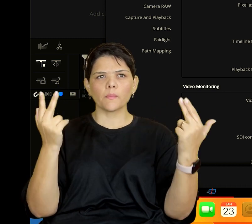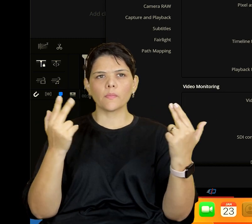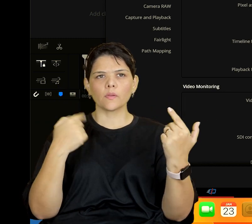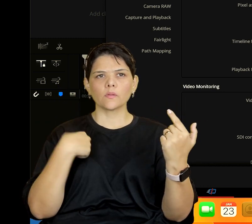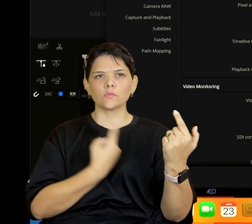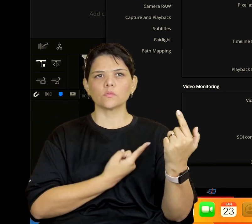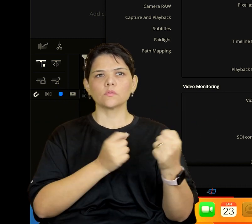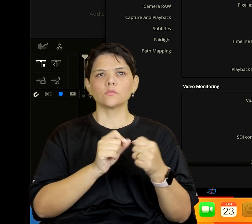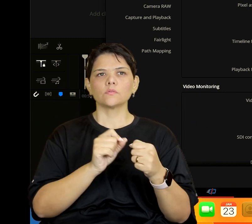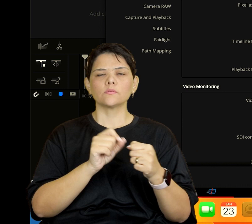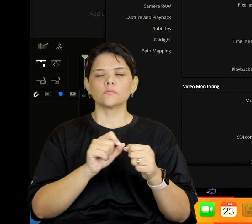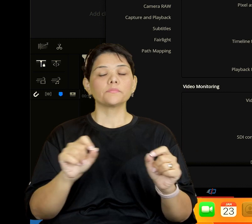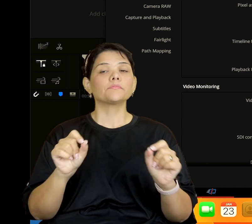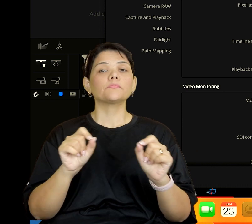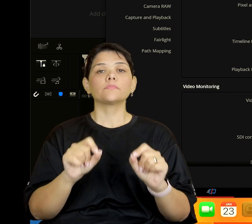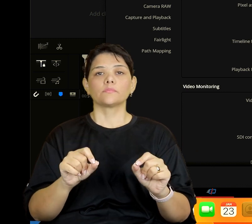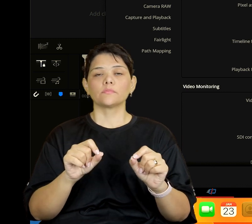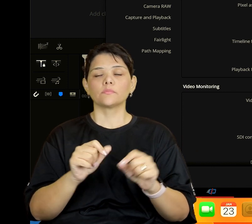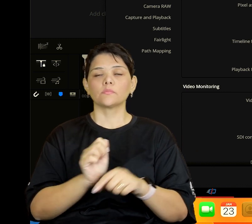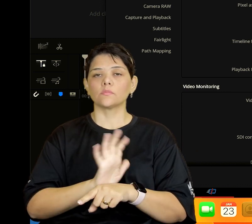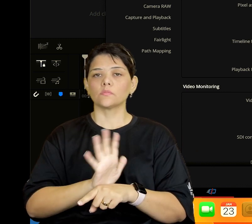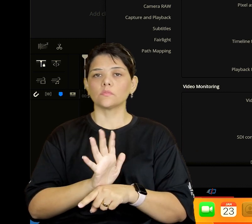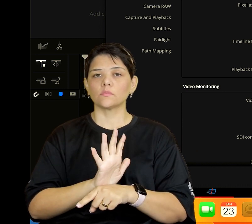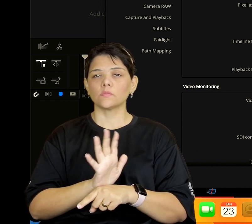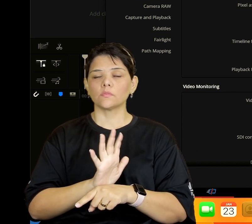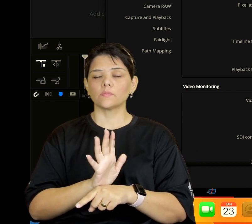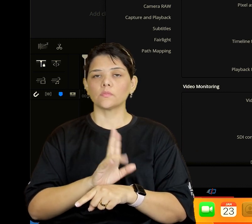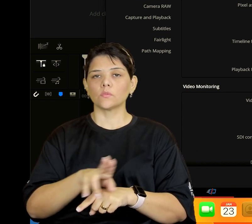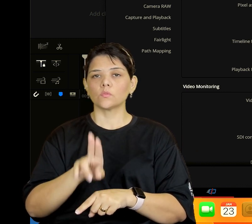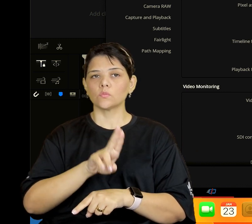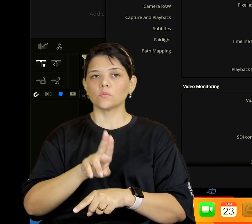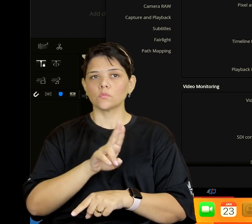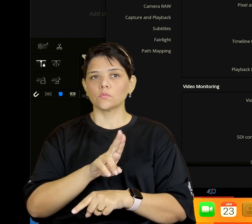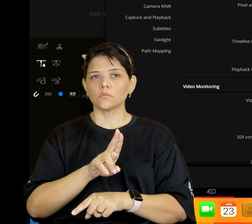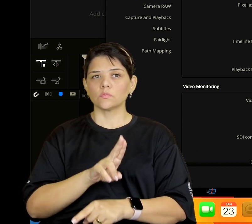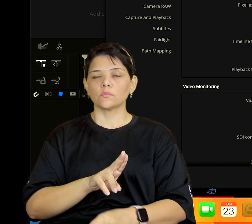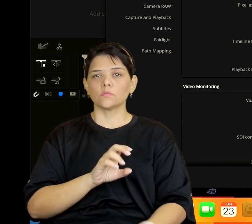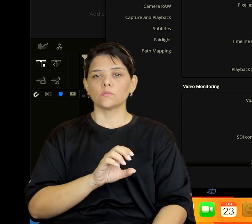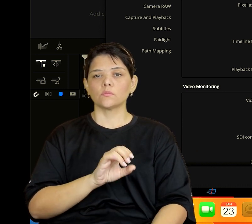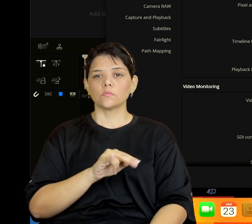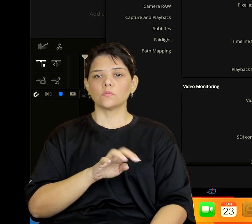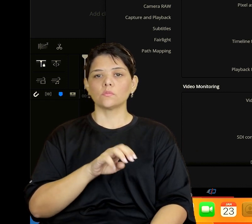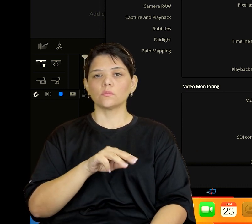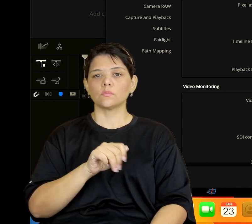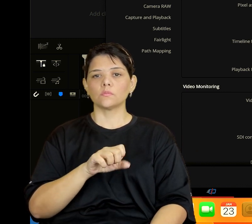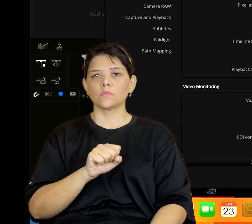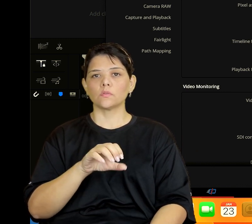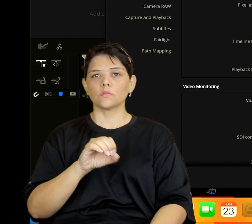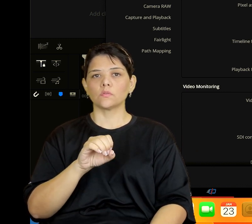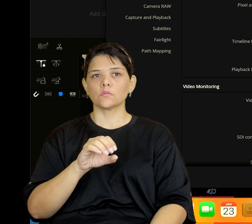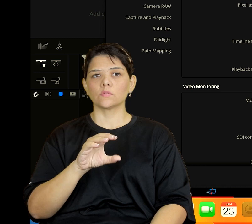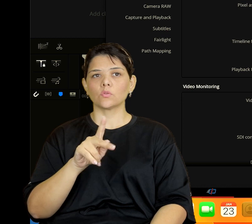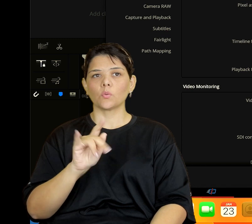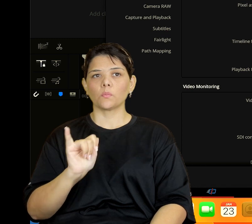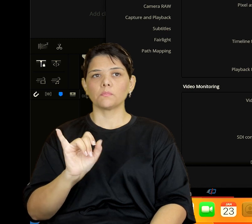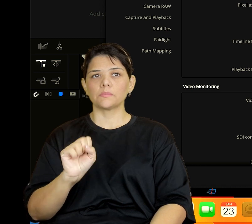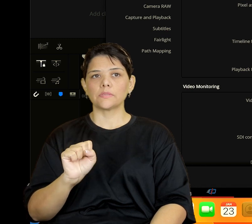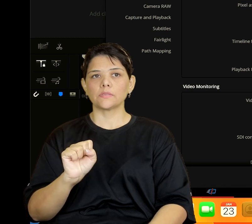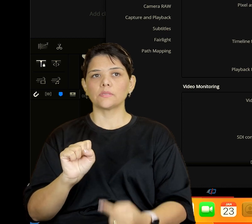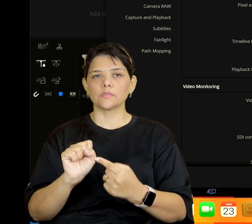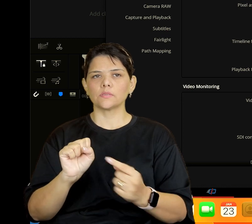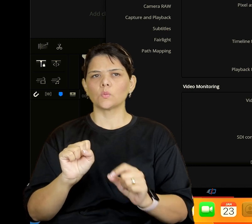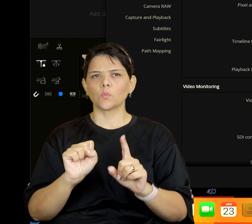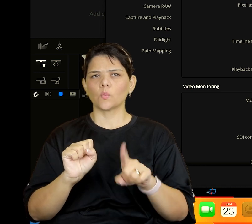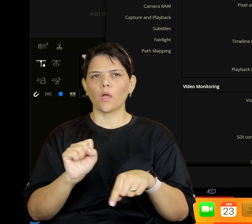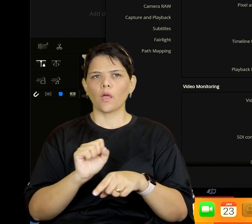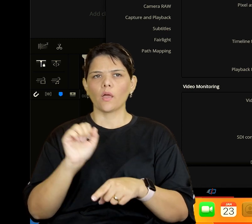faz. No cinema, a gente trabalha muito com o CinemaScope. CinemaScope é aquele filme que